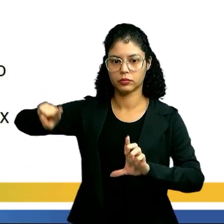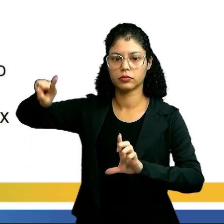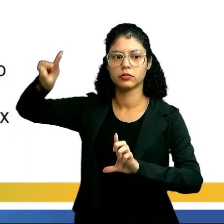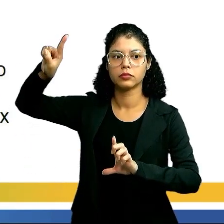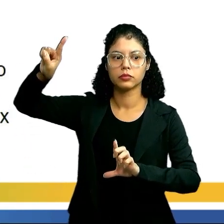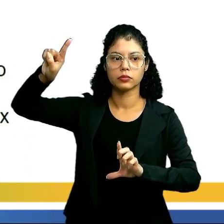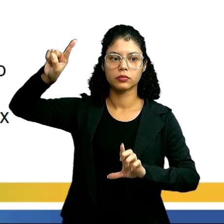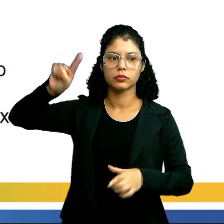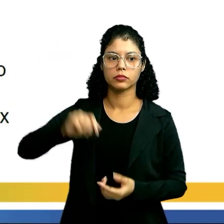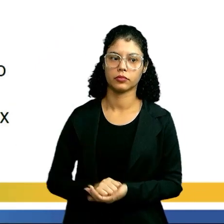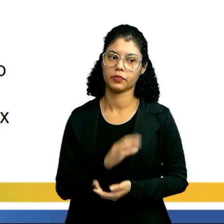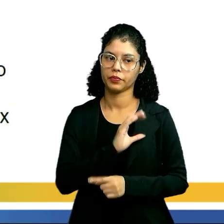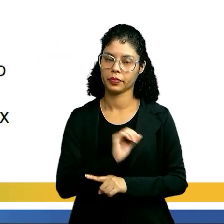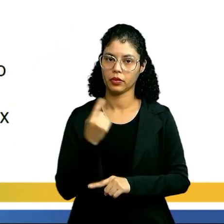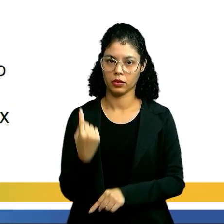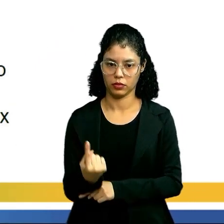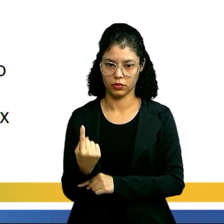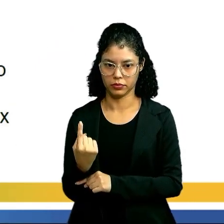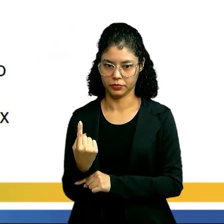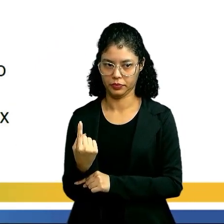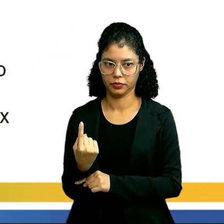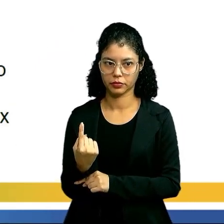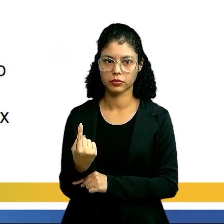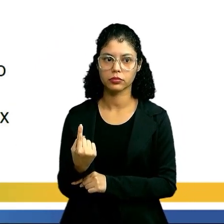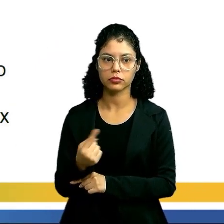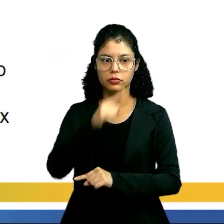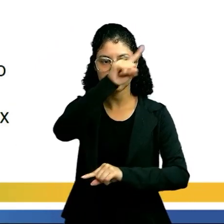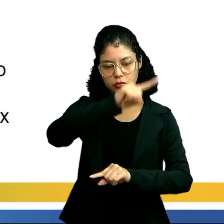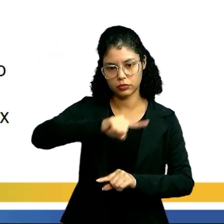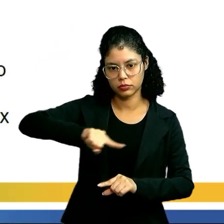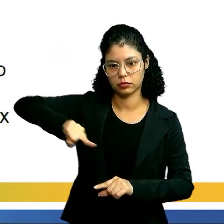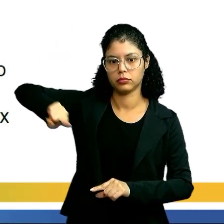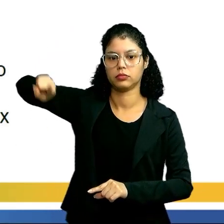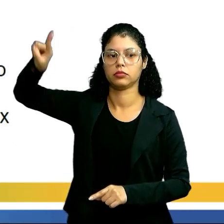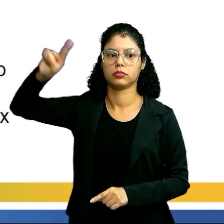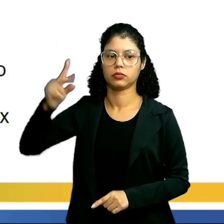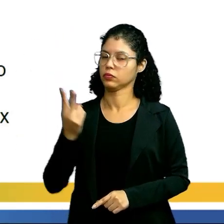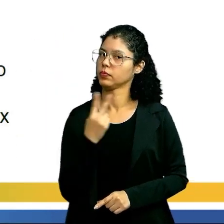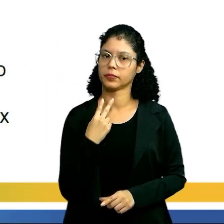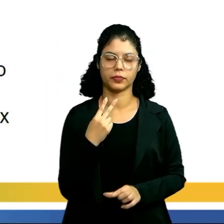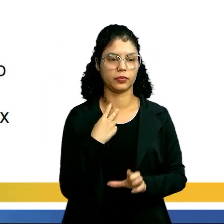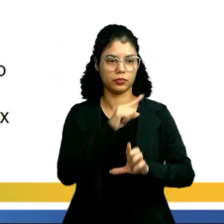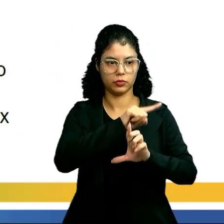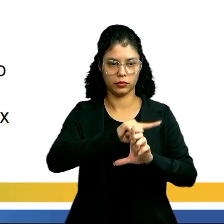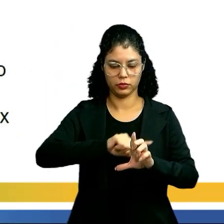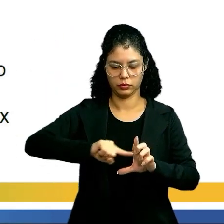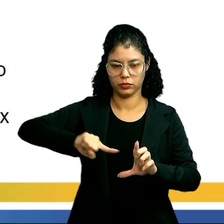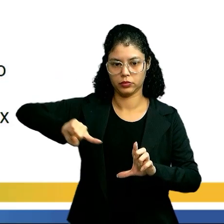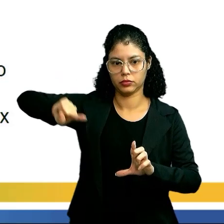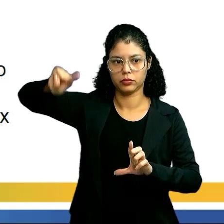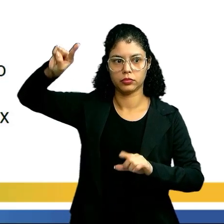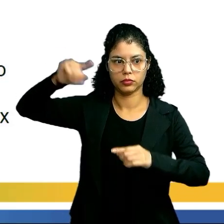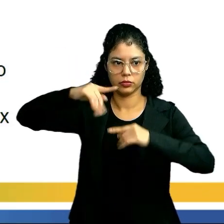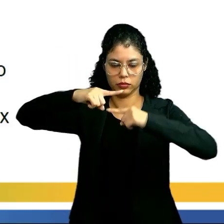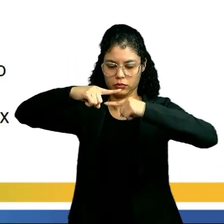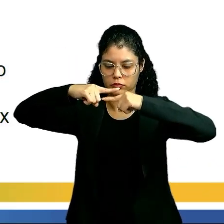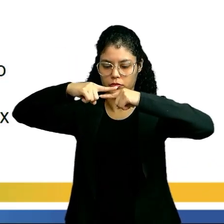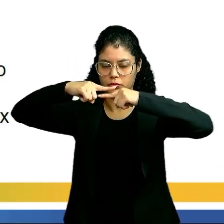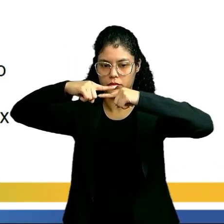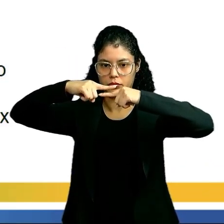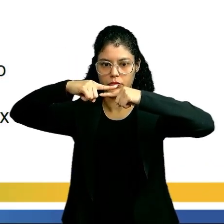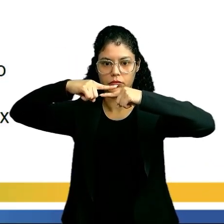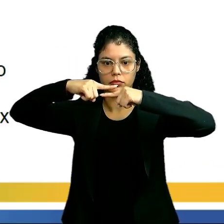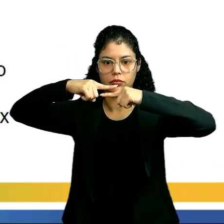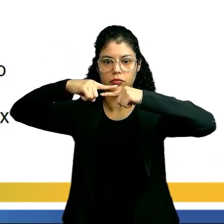passar sempre pelo ponto 0 e 1. Essa curva não vai tocar o eixo x, ela vai tangenciar, ficar muito próxima, mas